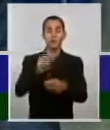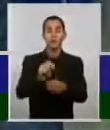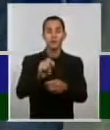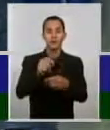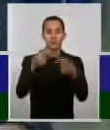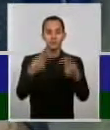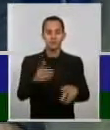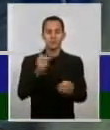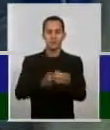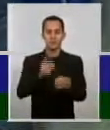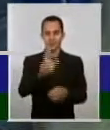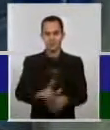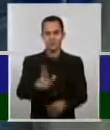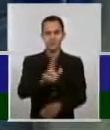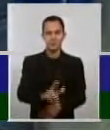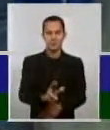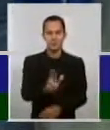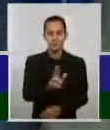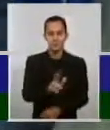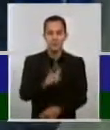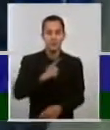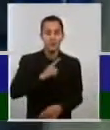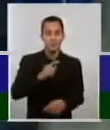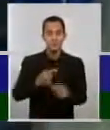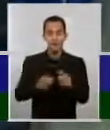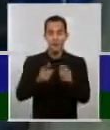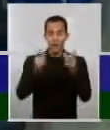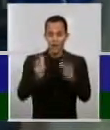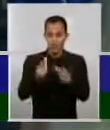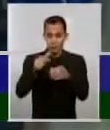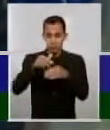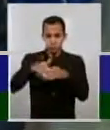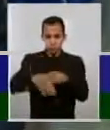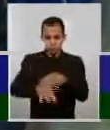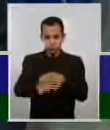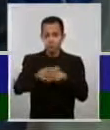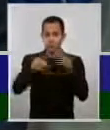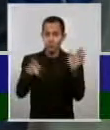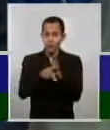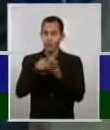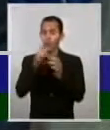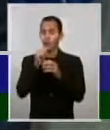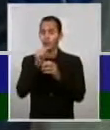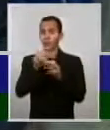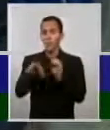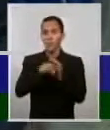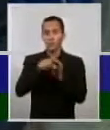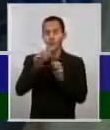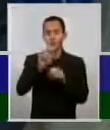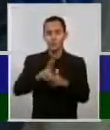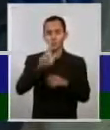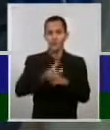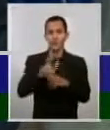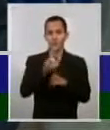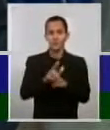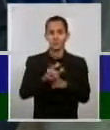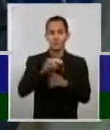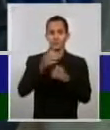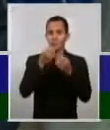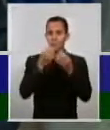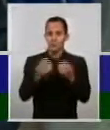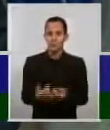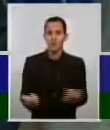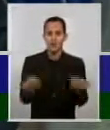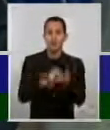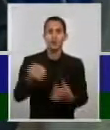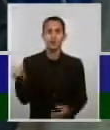do nosso perímetro urbano. E agora a nascente que abastece Uberlândia, do Bom Jardim, muito